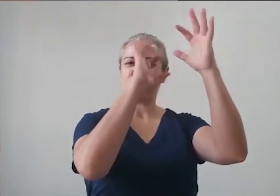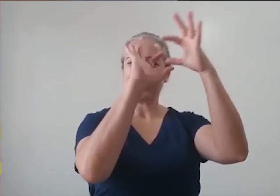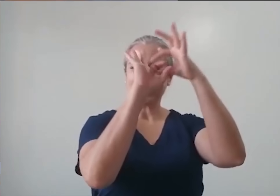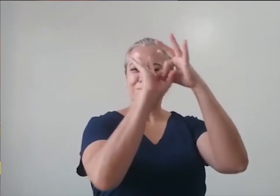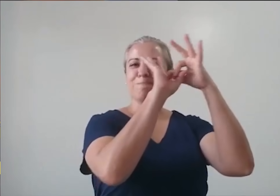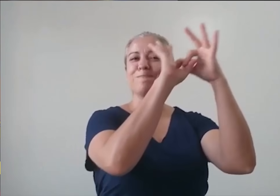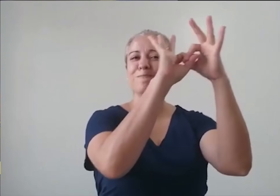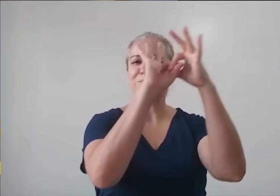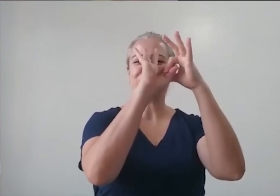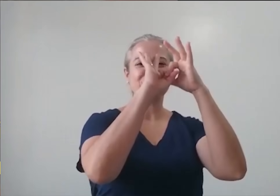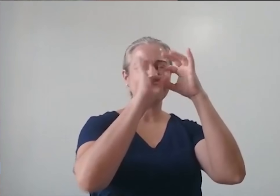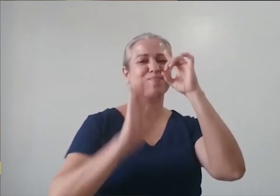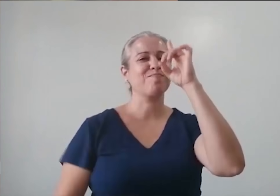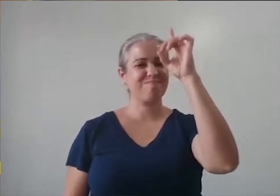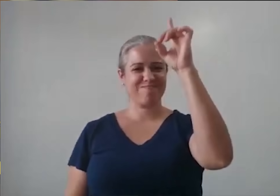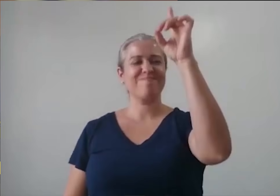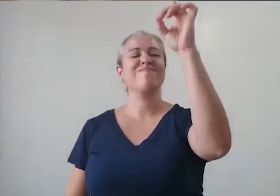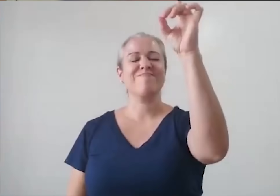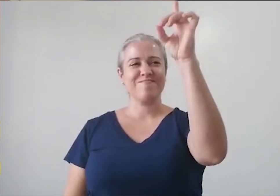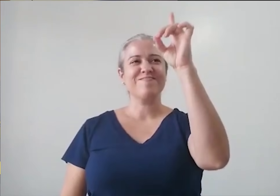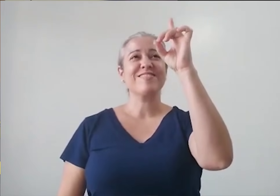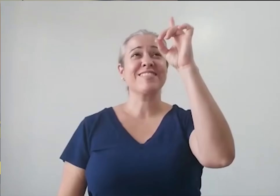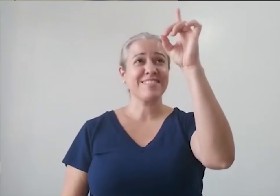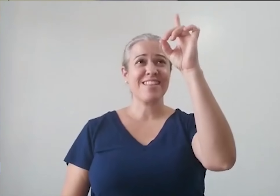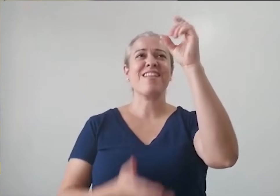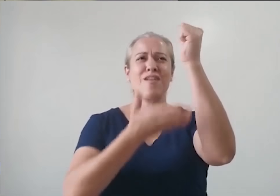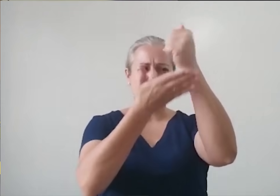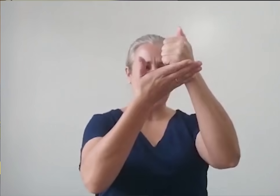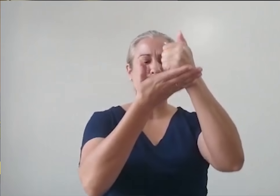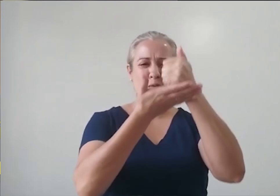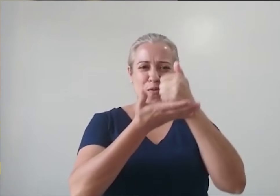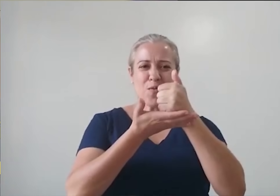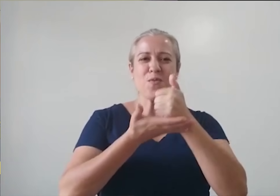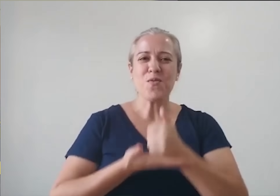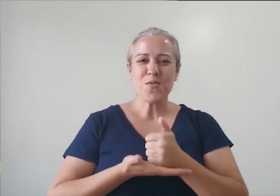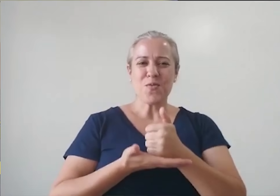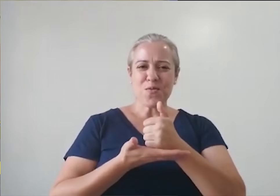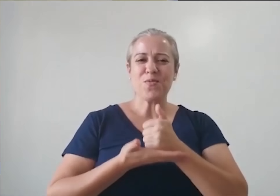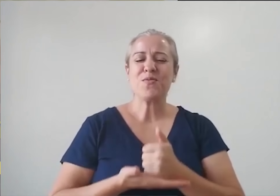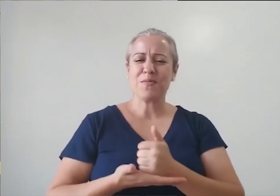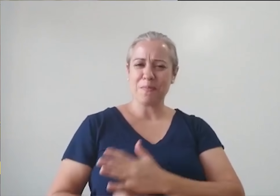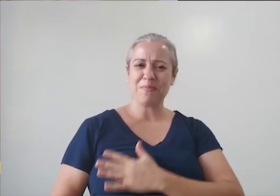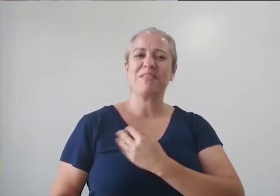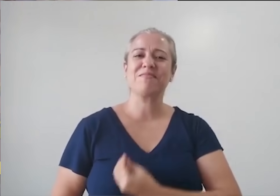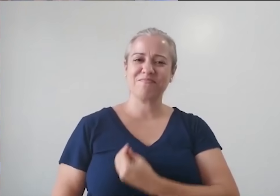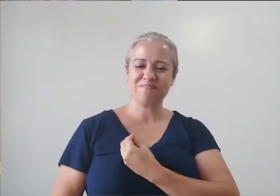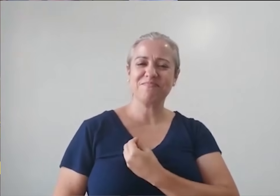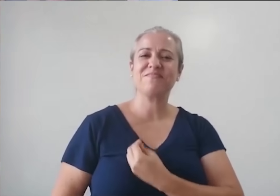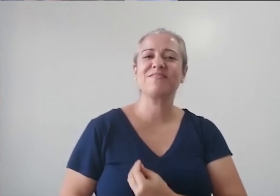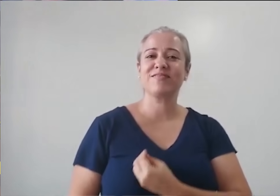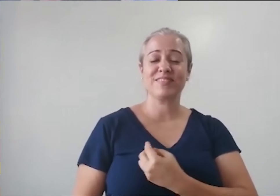construir minha vida em ti. Tu és meu